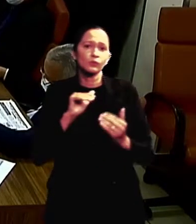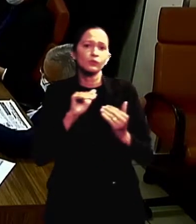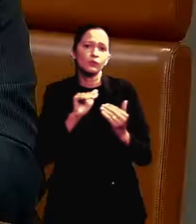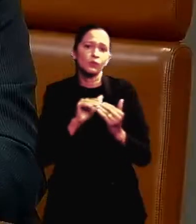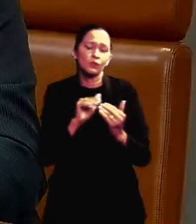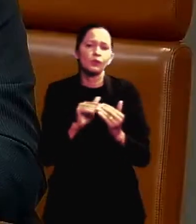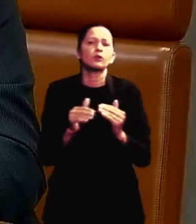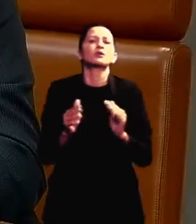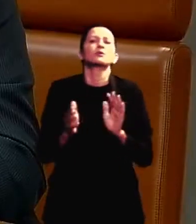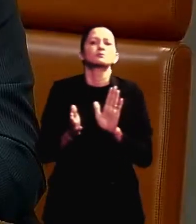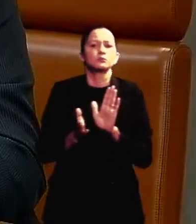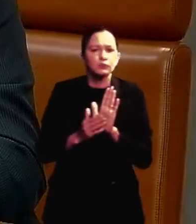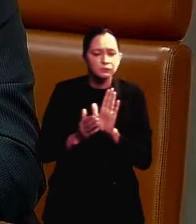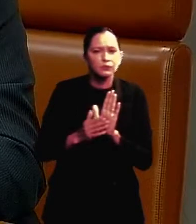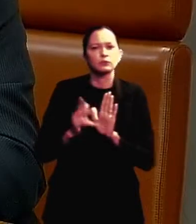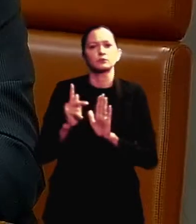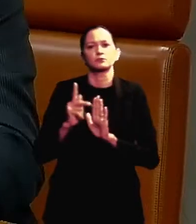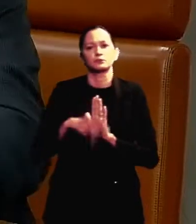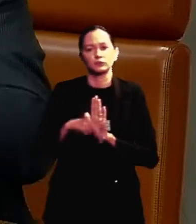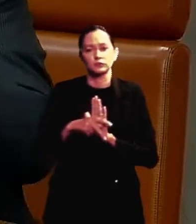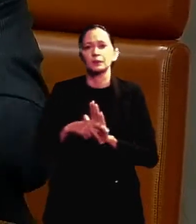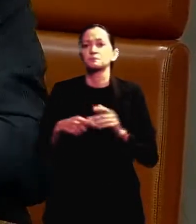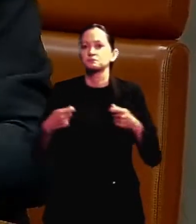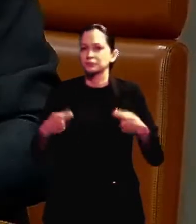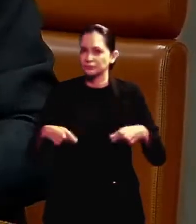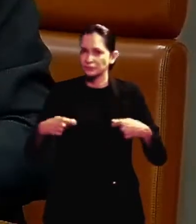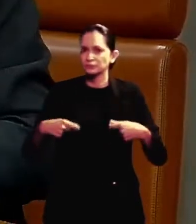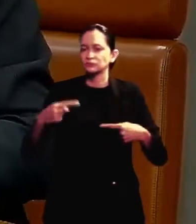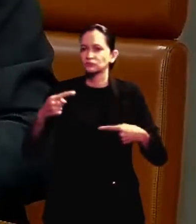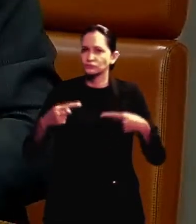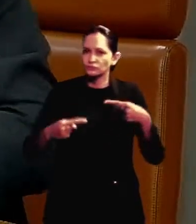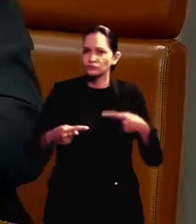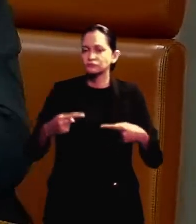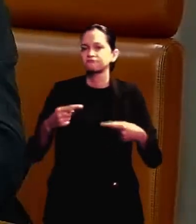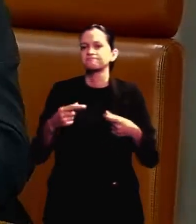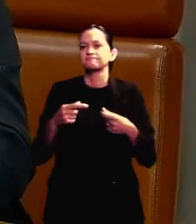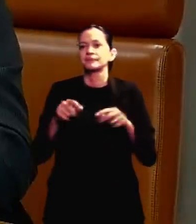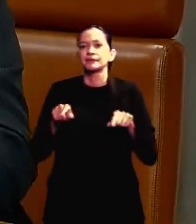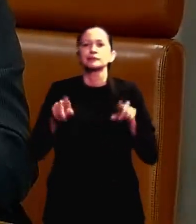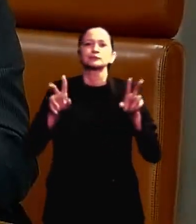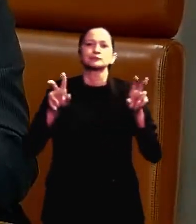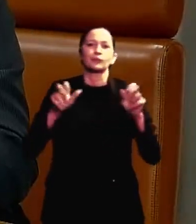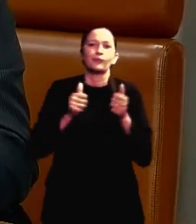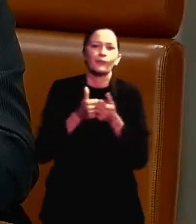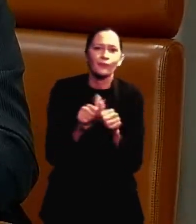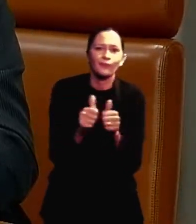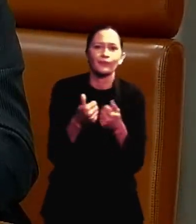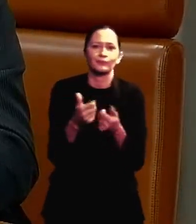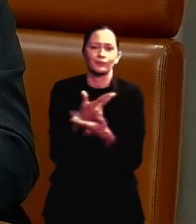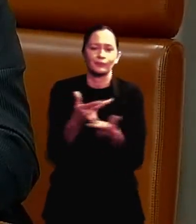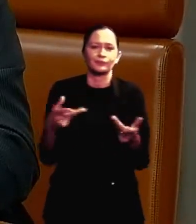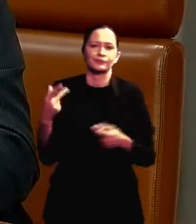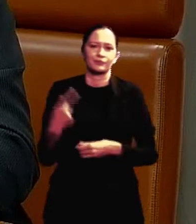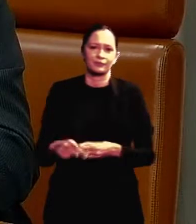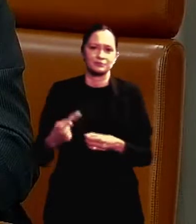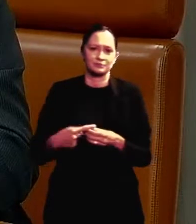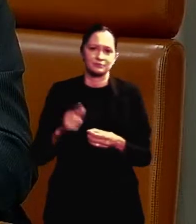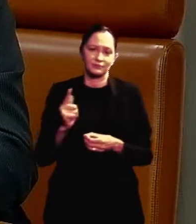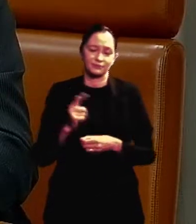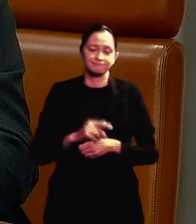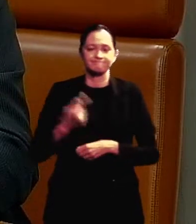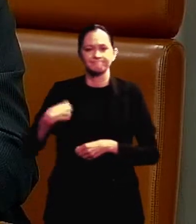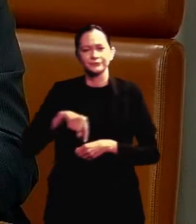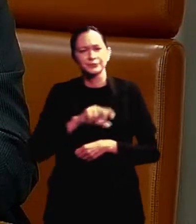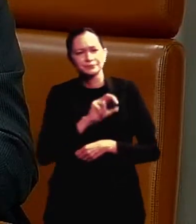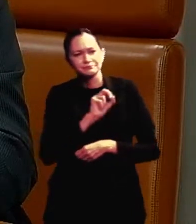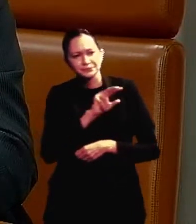com a iniciativa do projeto e nós temos que discutir o transporte coletivo em Goiânia, né? Nós estamos